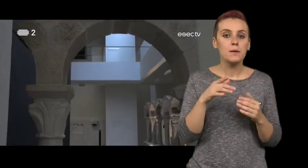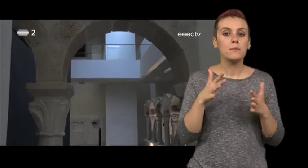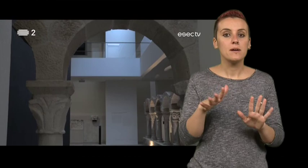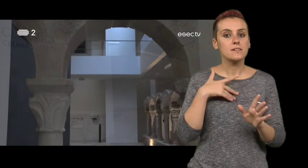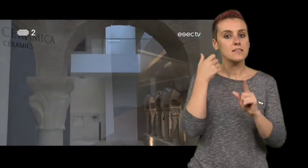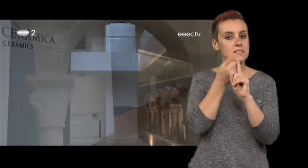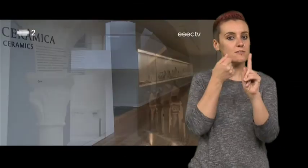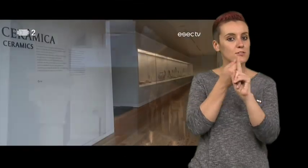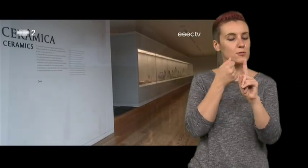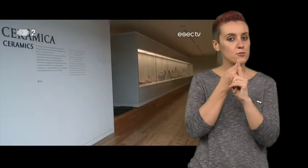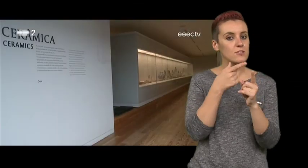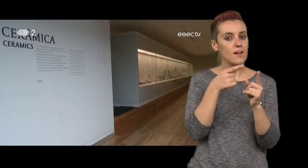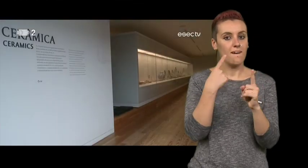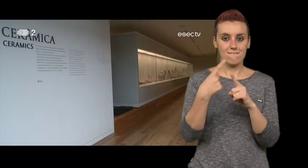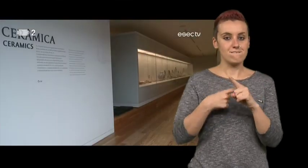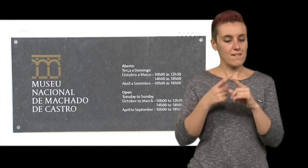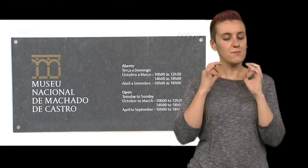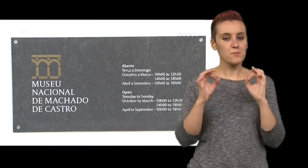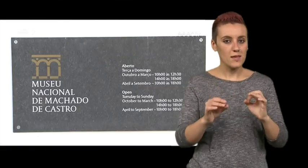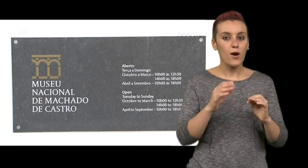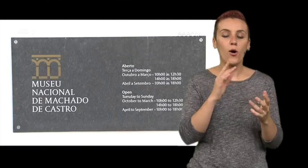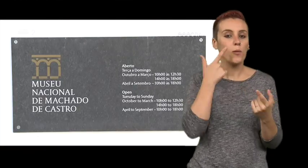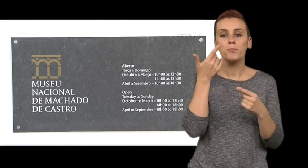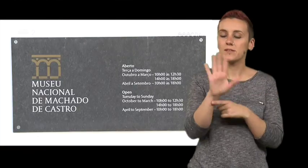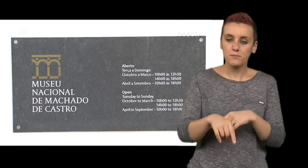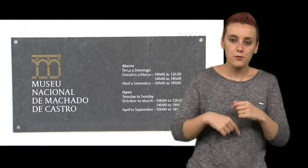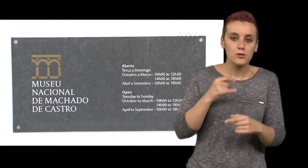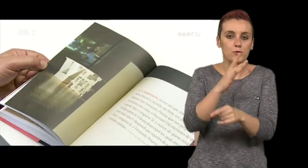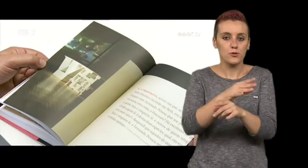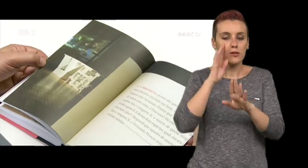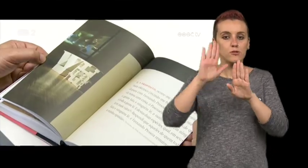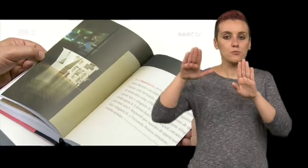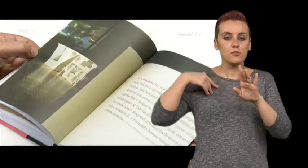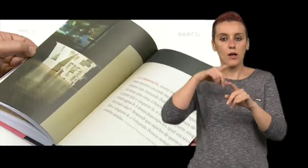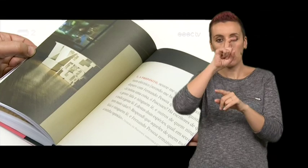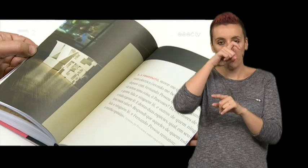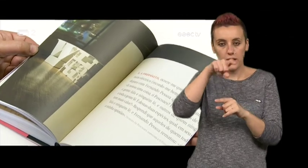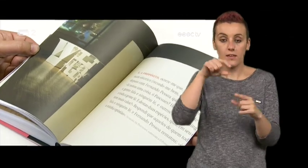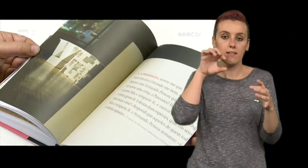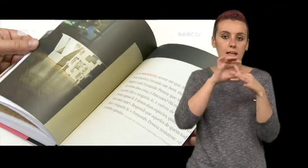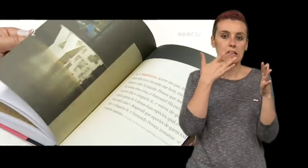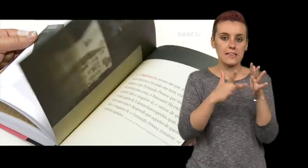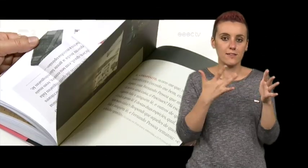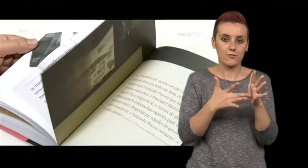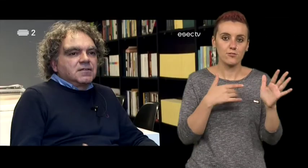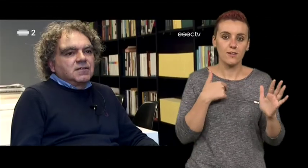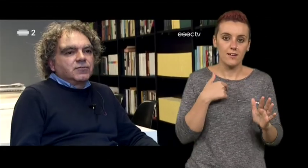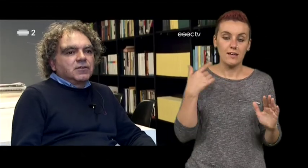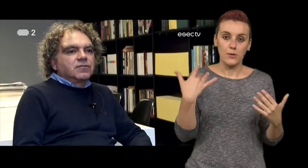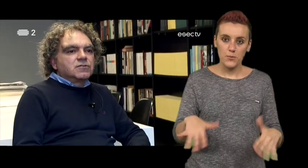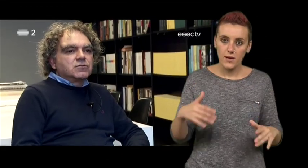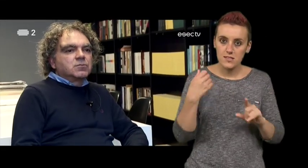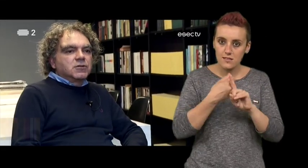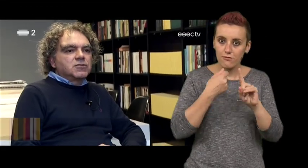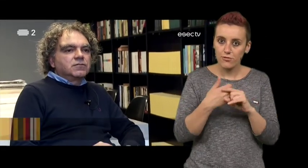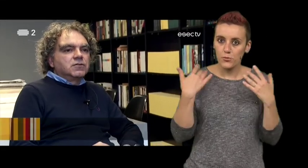tipo de desafios são os desafios mais interessantes. Ou fazer uma exposição na Fundação Gulbenkian sobre literatura. Esse aí foi